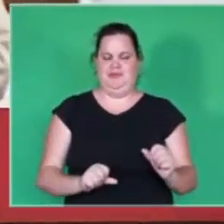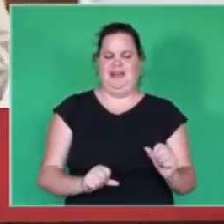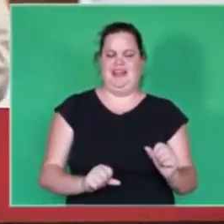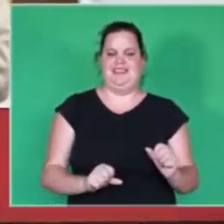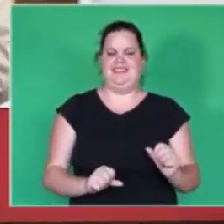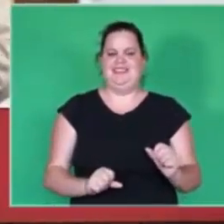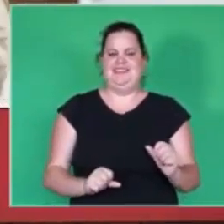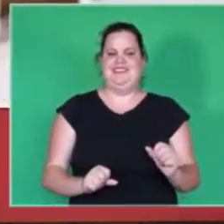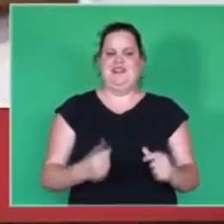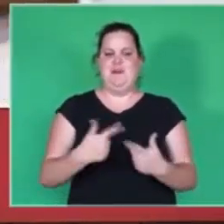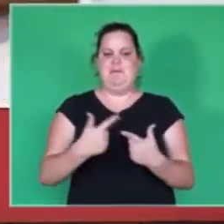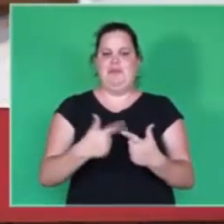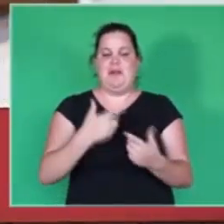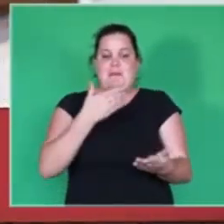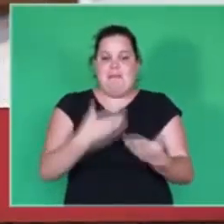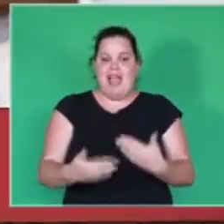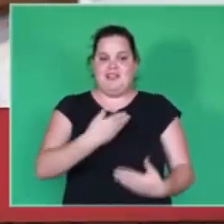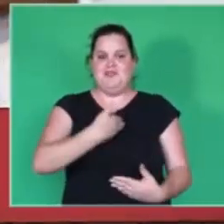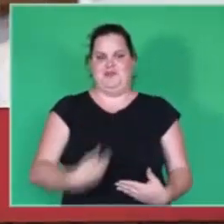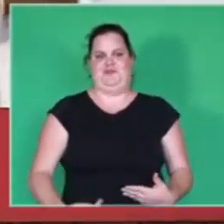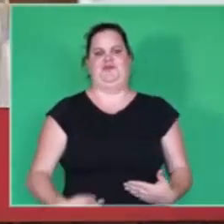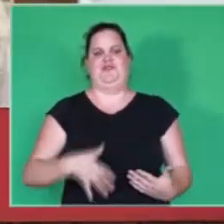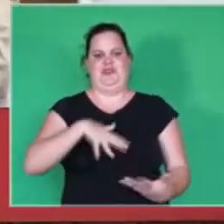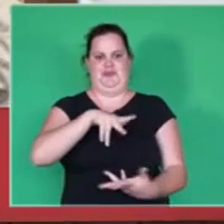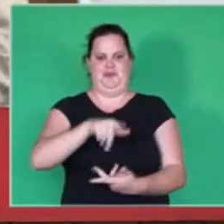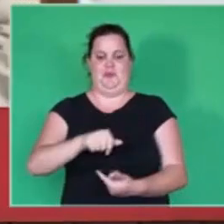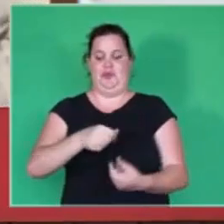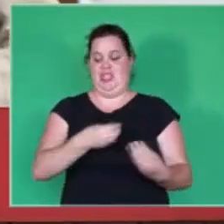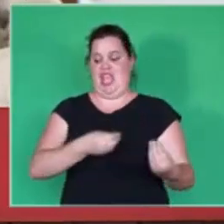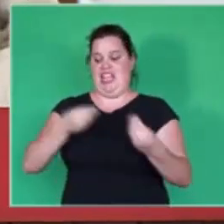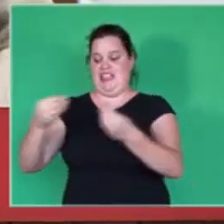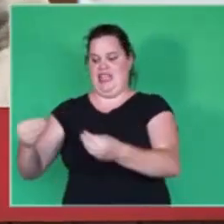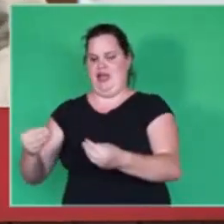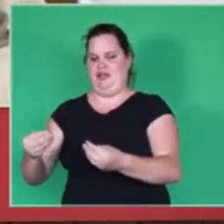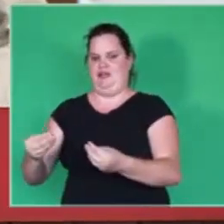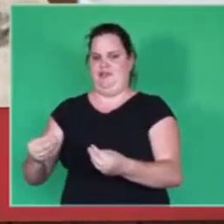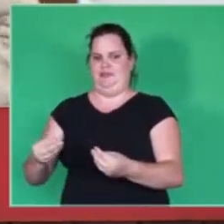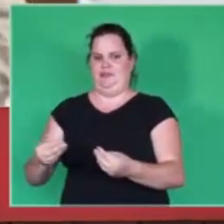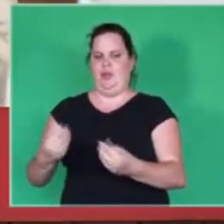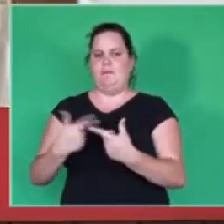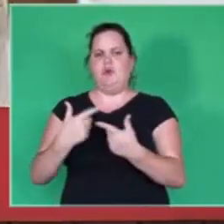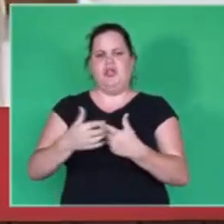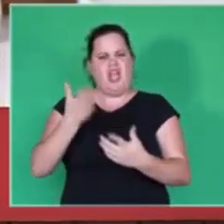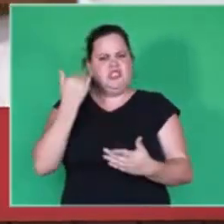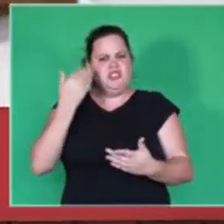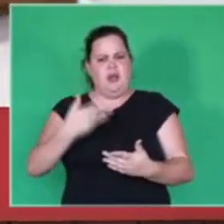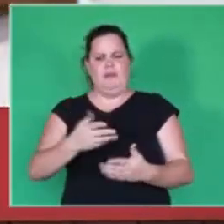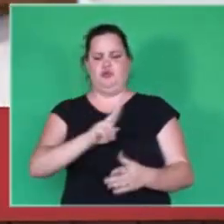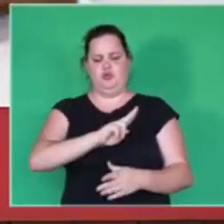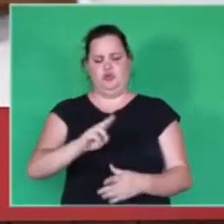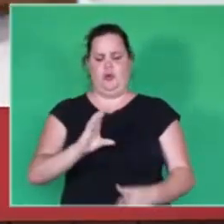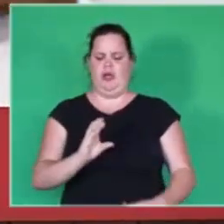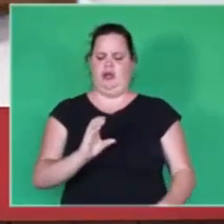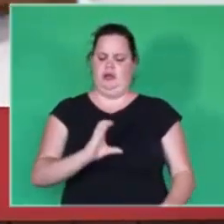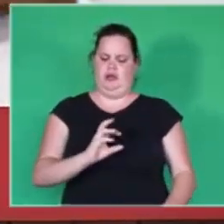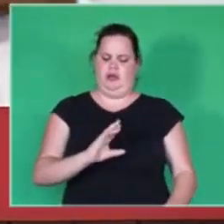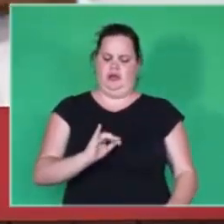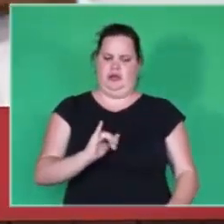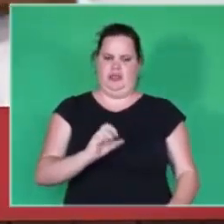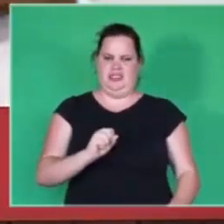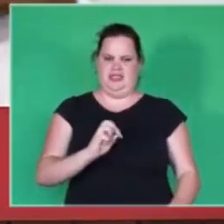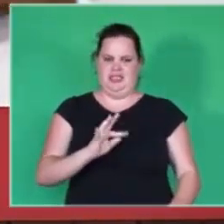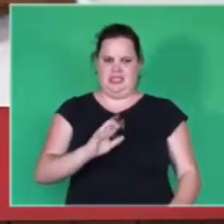o governo do mundo à igreja cristã, chamada cristã da época. E essa igreja estava no seu centro